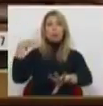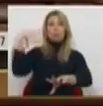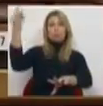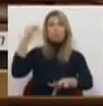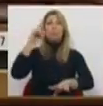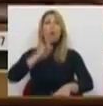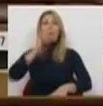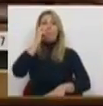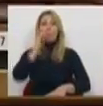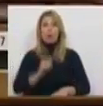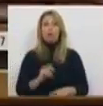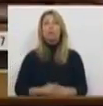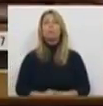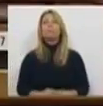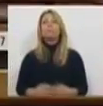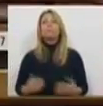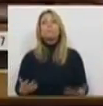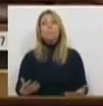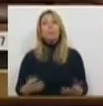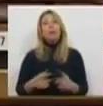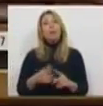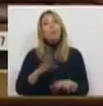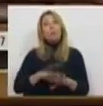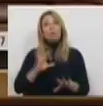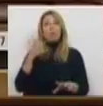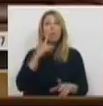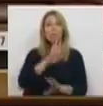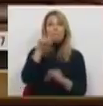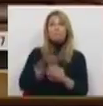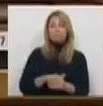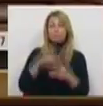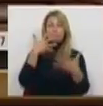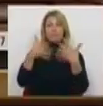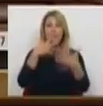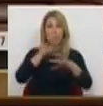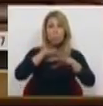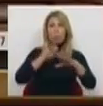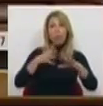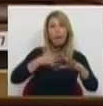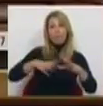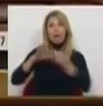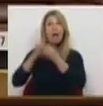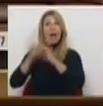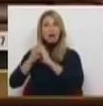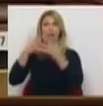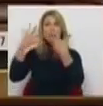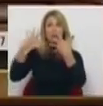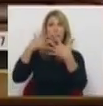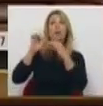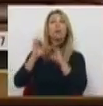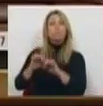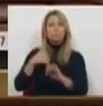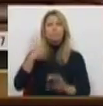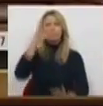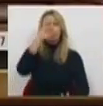com as cidadãs. E por isso, quando nós votamos pela transparência na Caixa Geral de Depósitos, fazemos-lo conscientes que ela